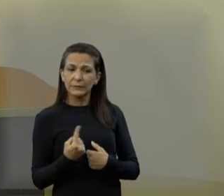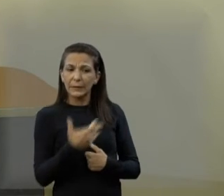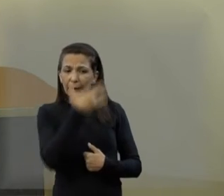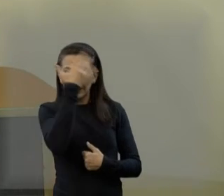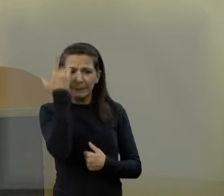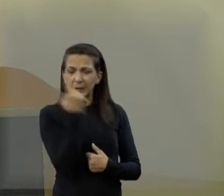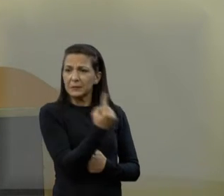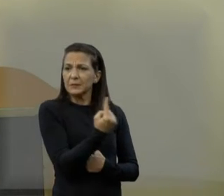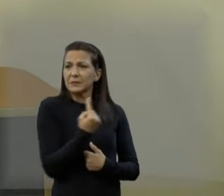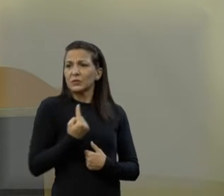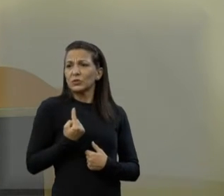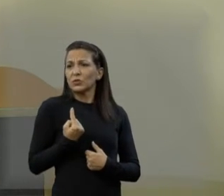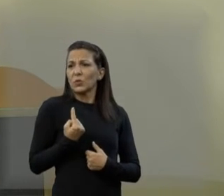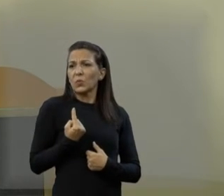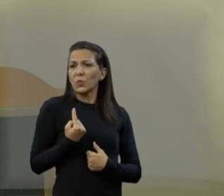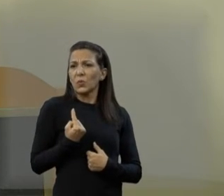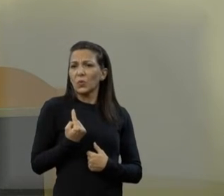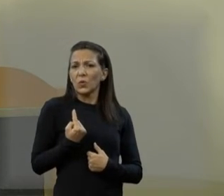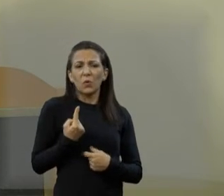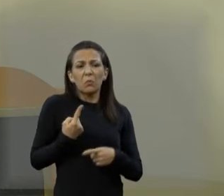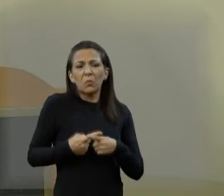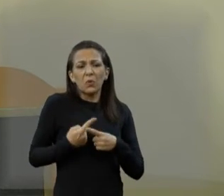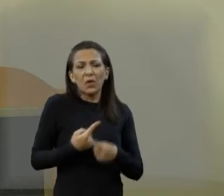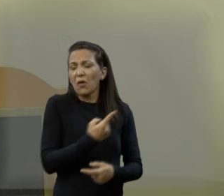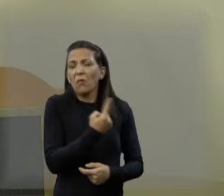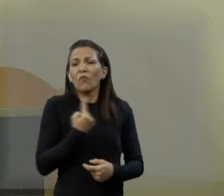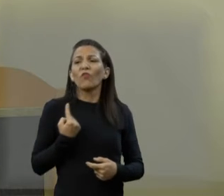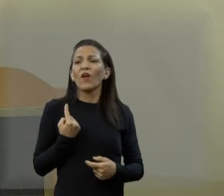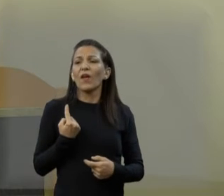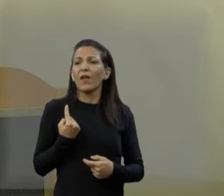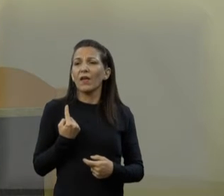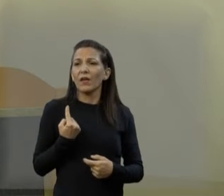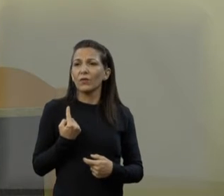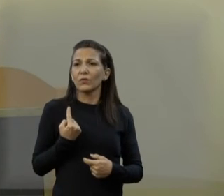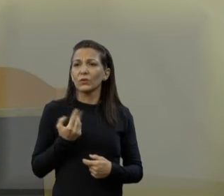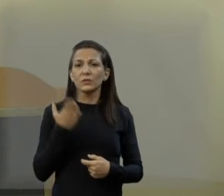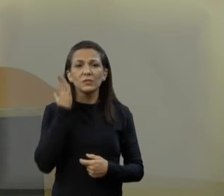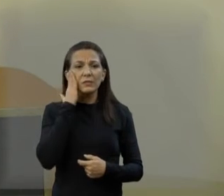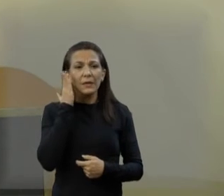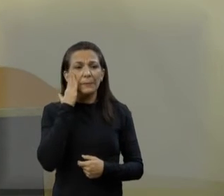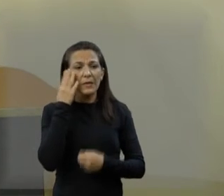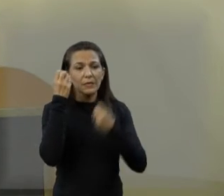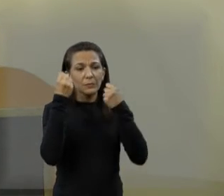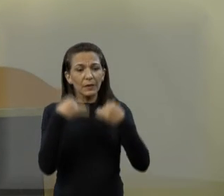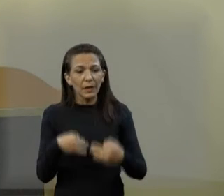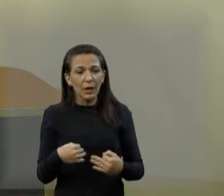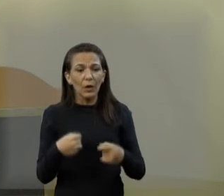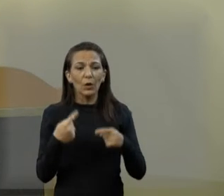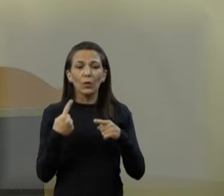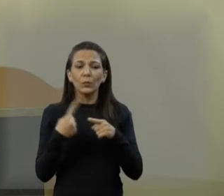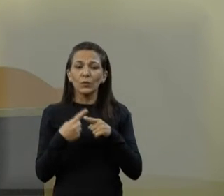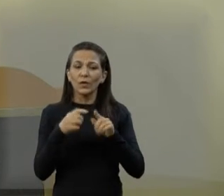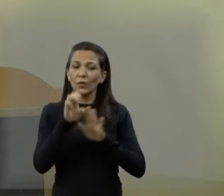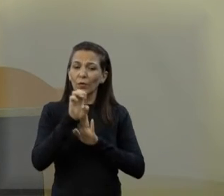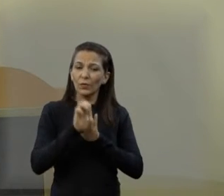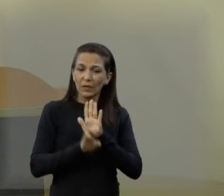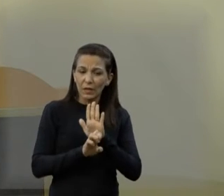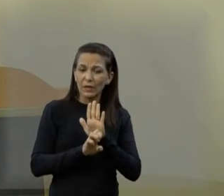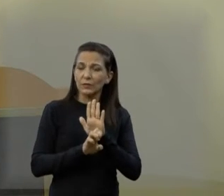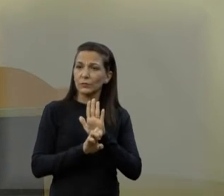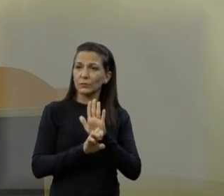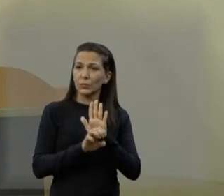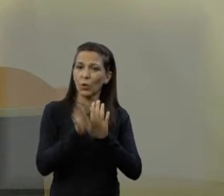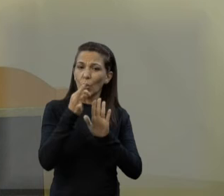essa pessoa que ela não foi lá E por que que não faz uma Emenda corrigindo os